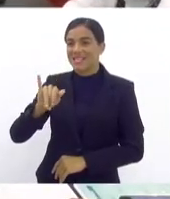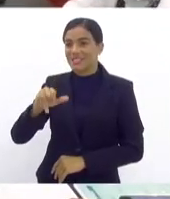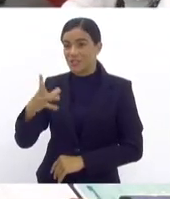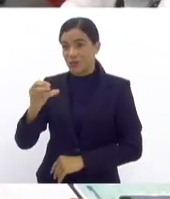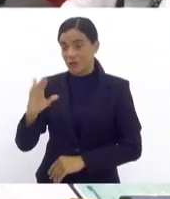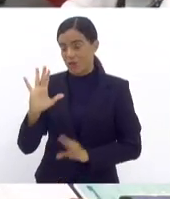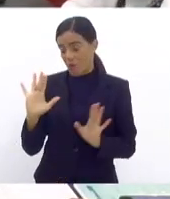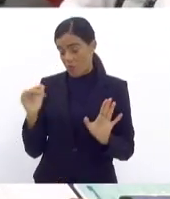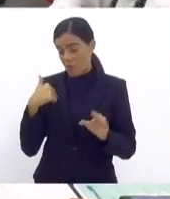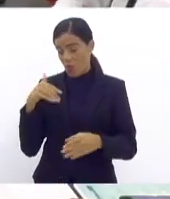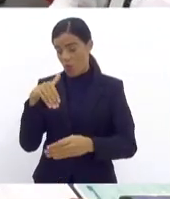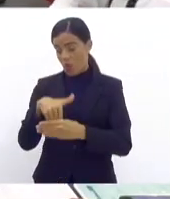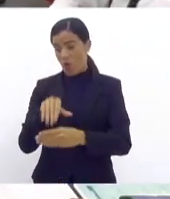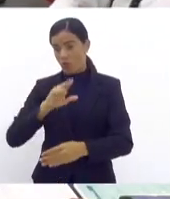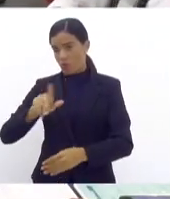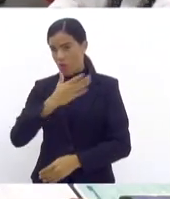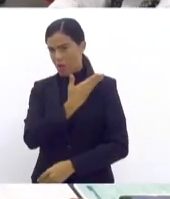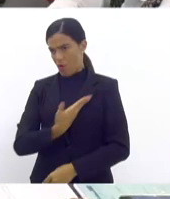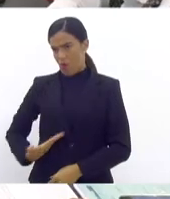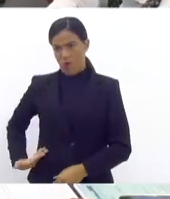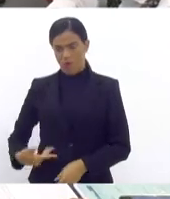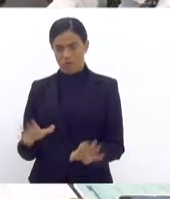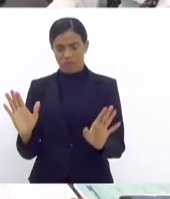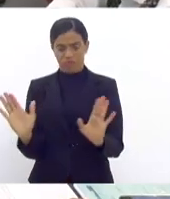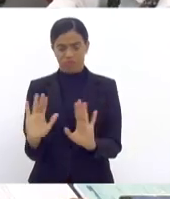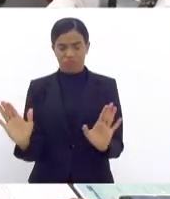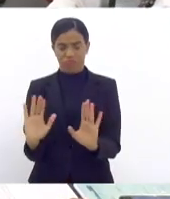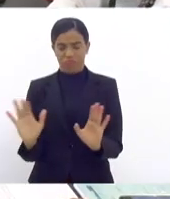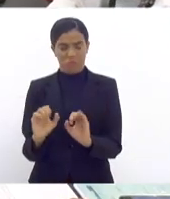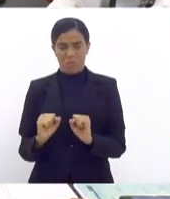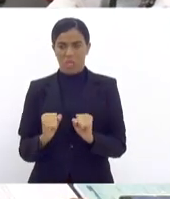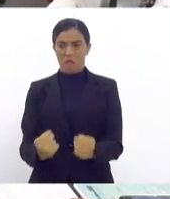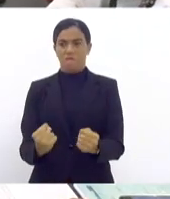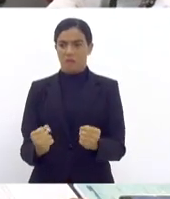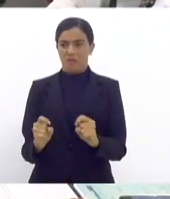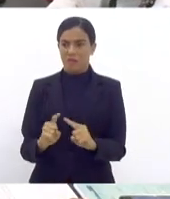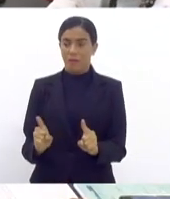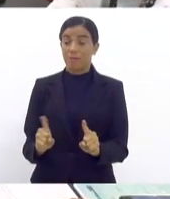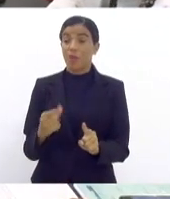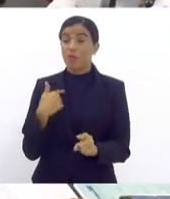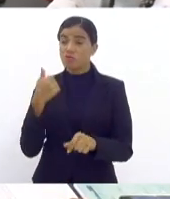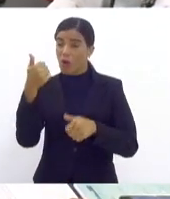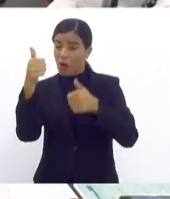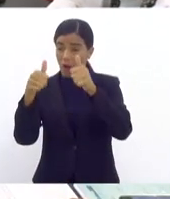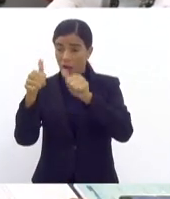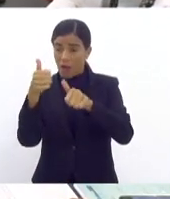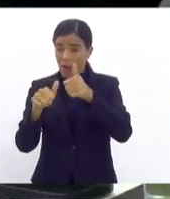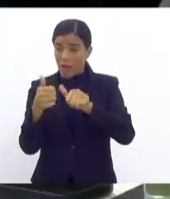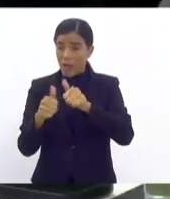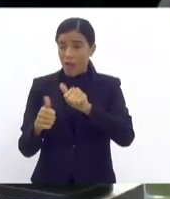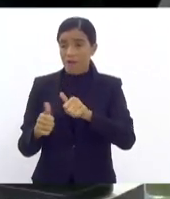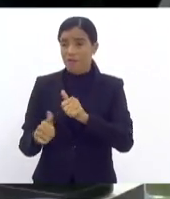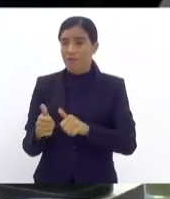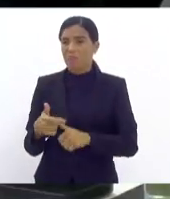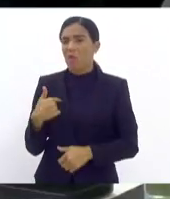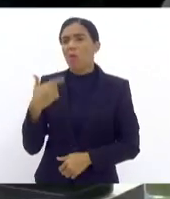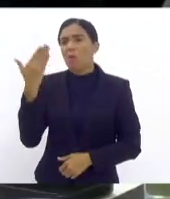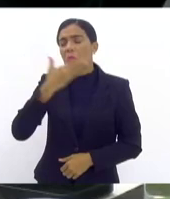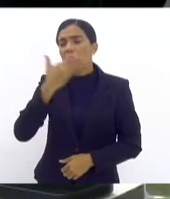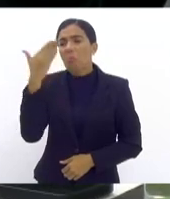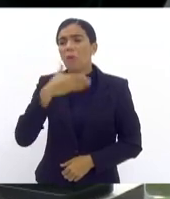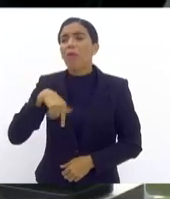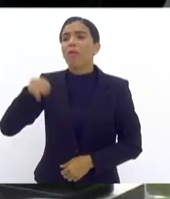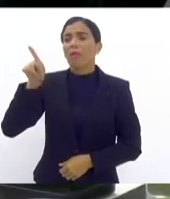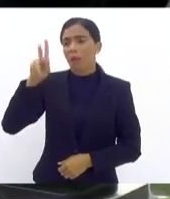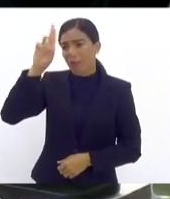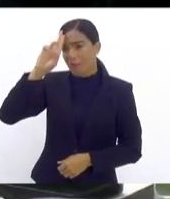não foi governista, haverá momentos eu sei, em que o será. Assim, eu avaliei razoavelmente, normalmente eu nem olho quem é o autor do projeto, inclusive